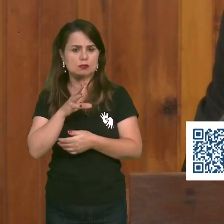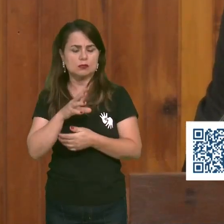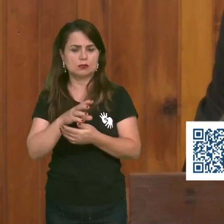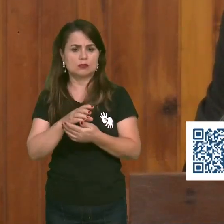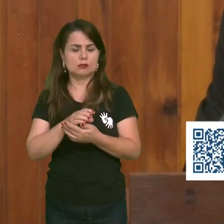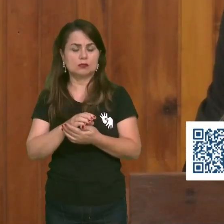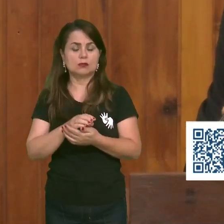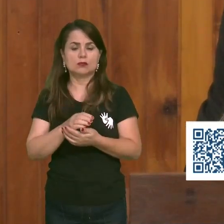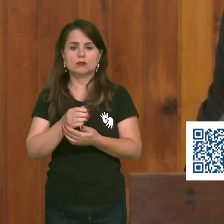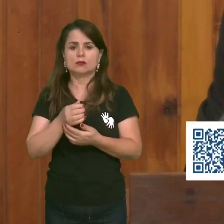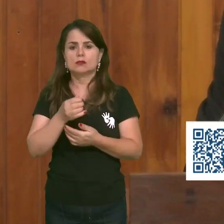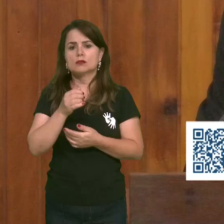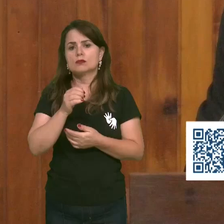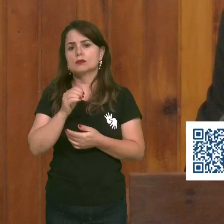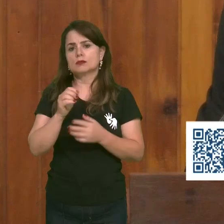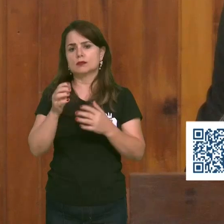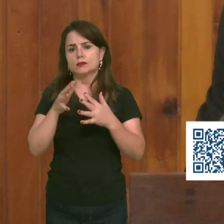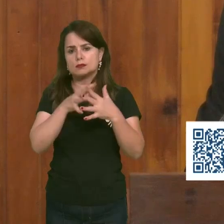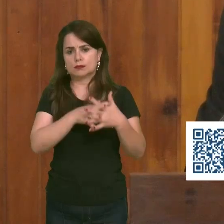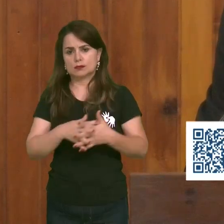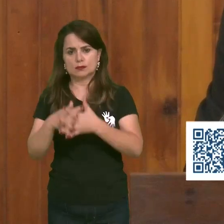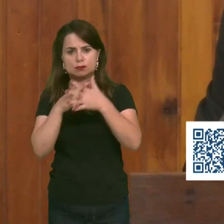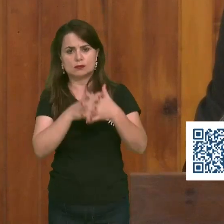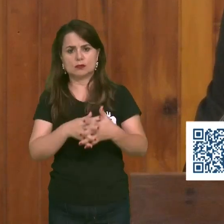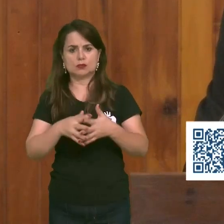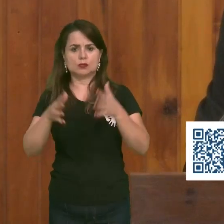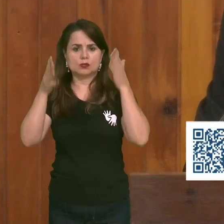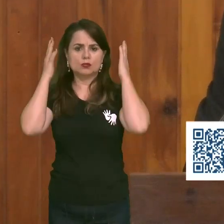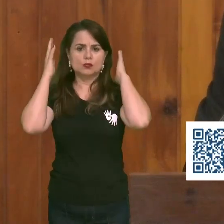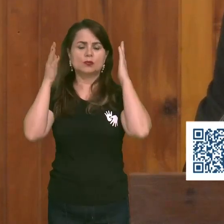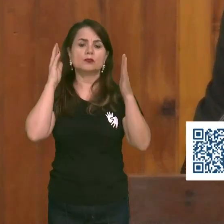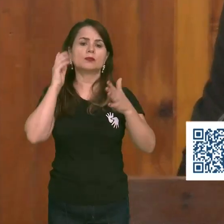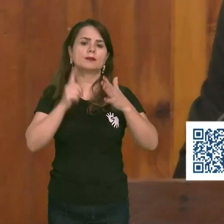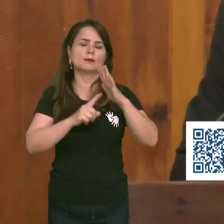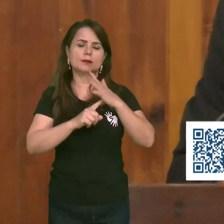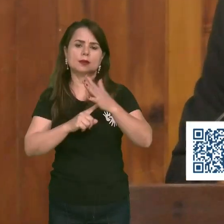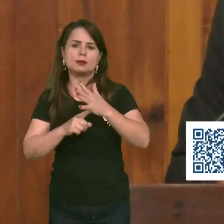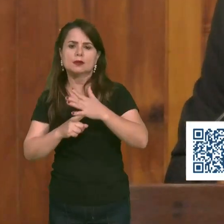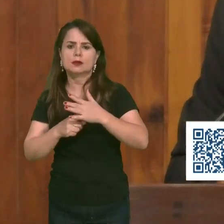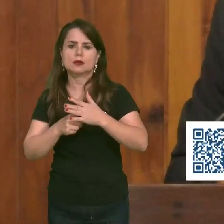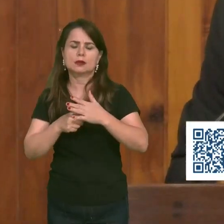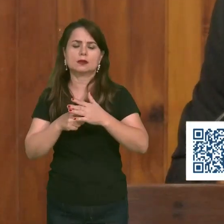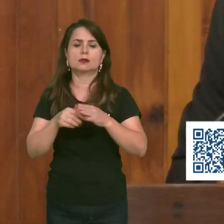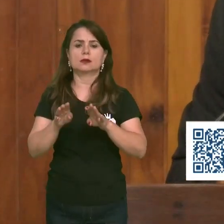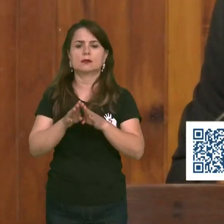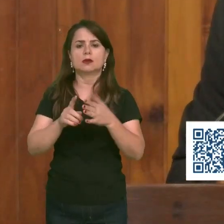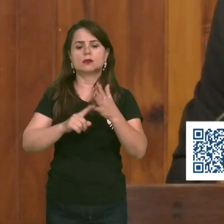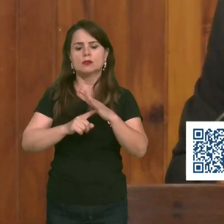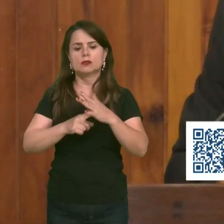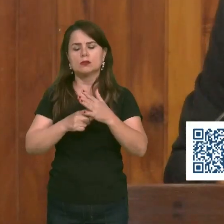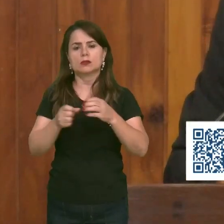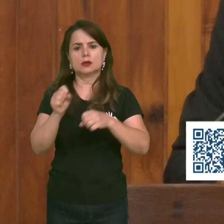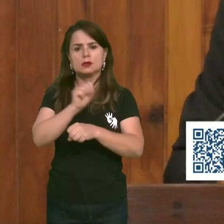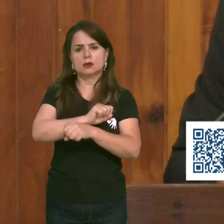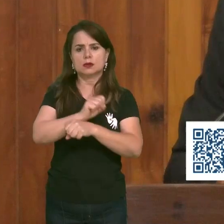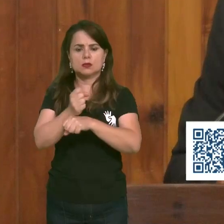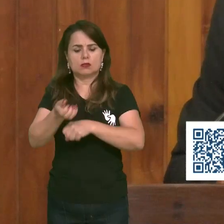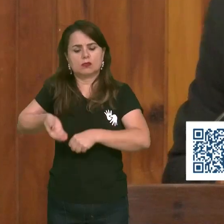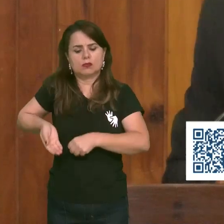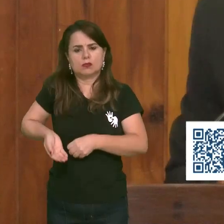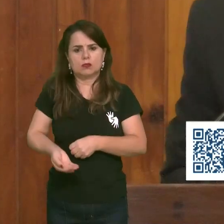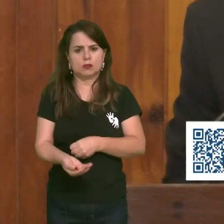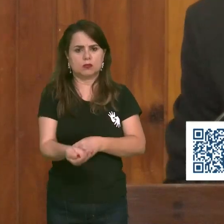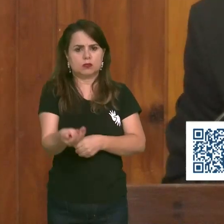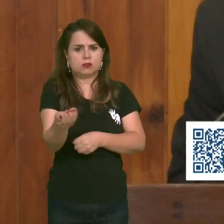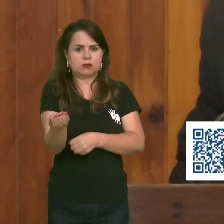caminhos vamos ter novos caminhões novas máquinas entre elas aí um escavadeira hidráulica reta escavadeiras para carregadeiras